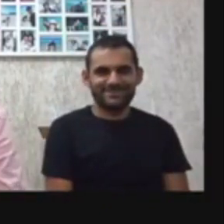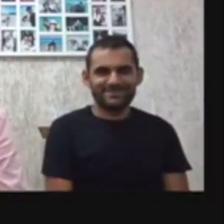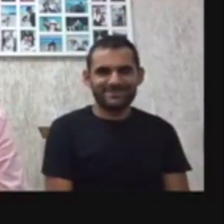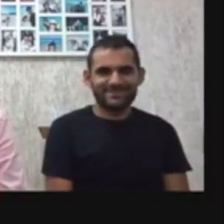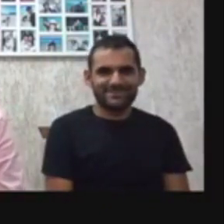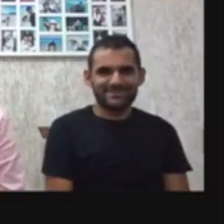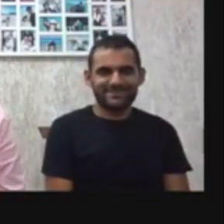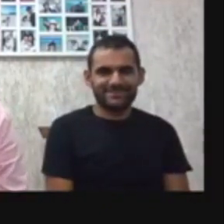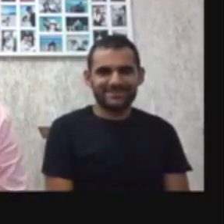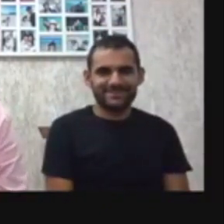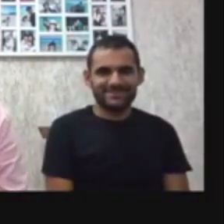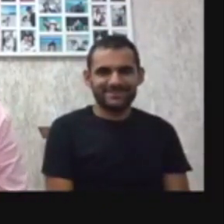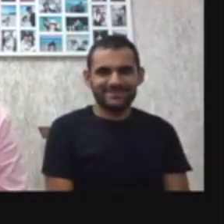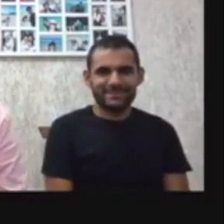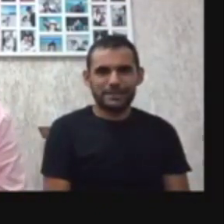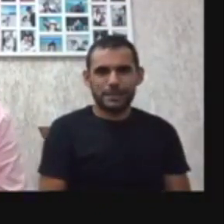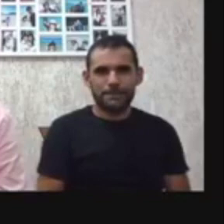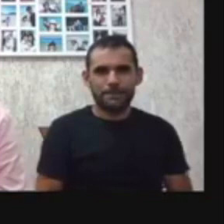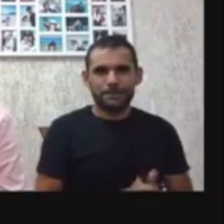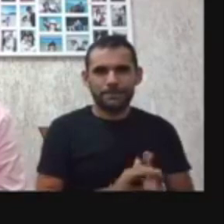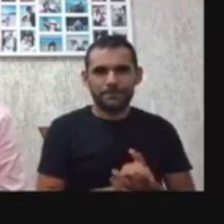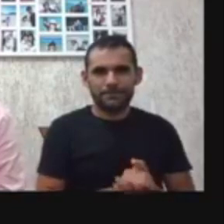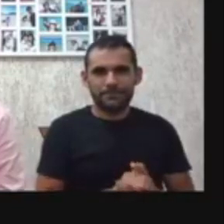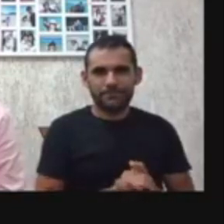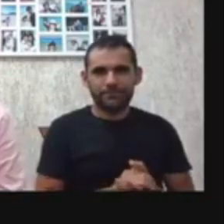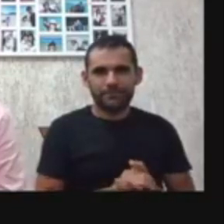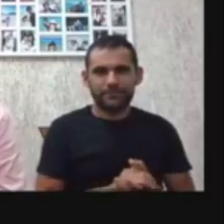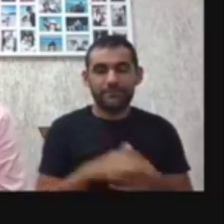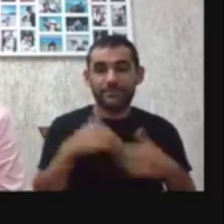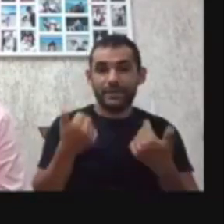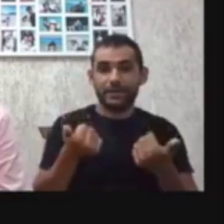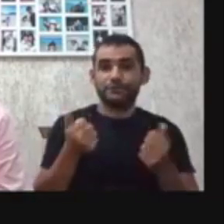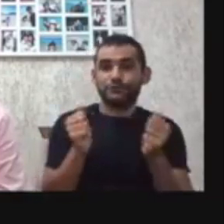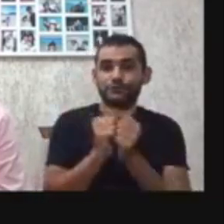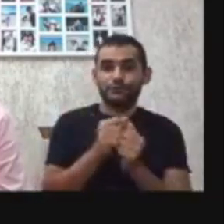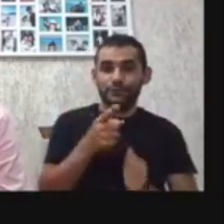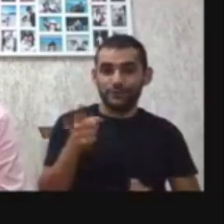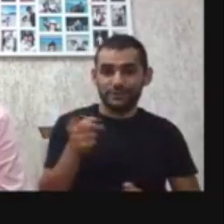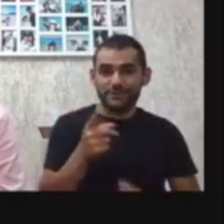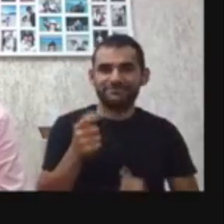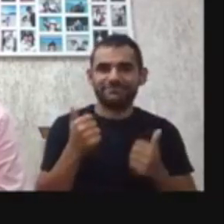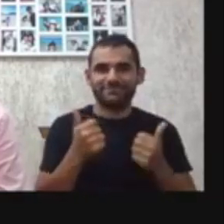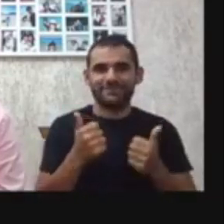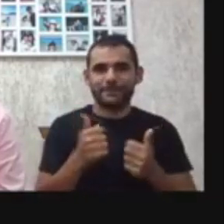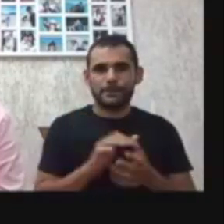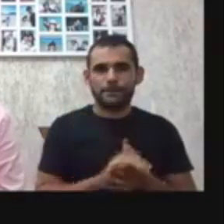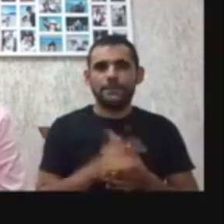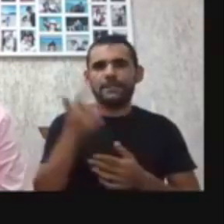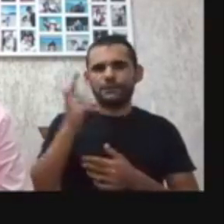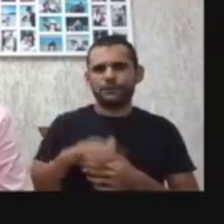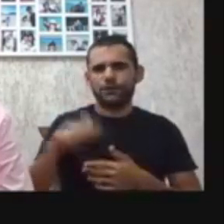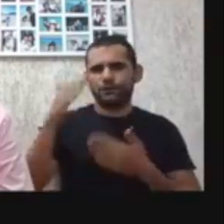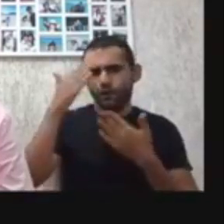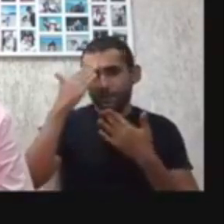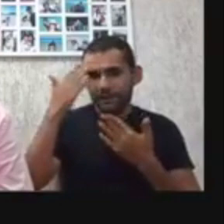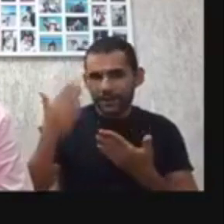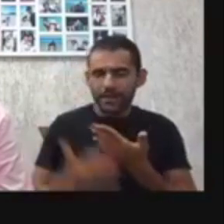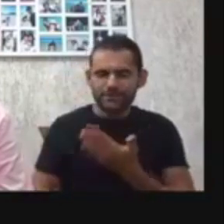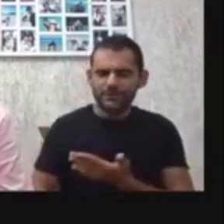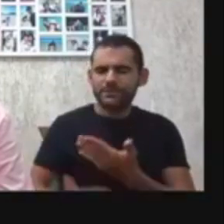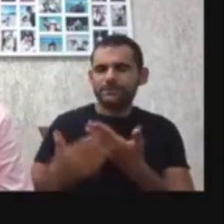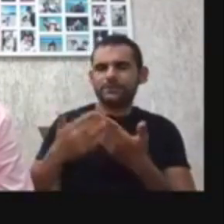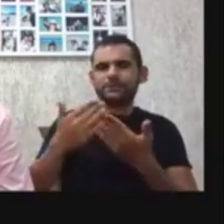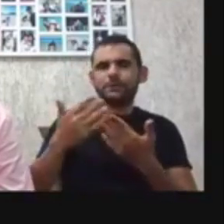Ó, candidato, terminamos junto com a chuva que começou aqui. Isso. Candidato, mais uma vez, Valdecir, quero muito te agradecer